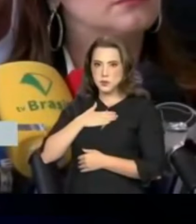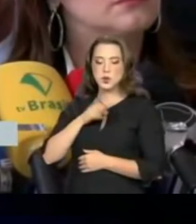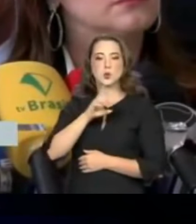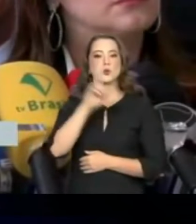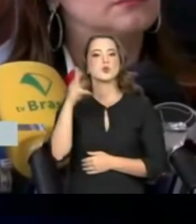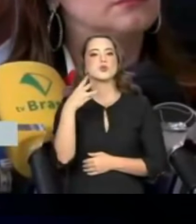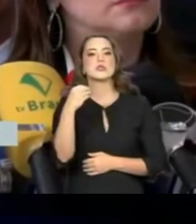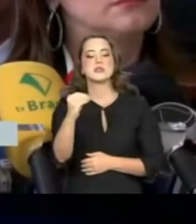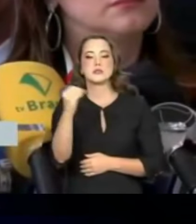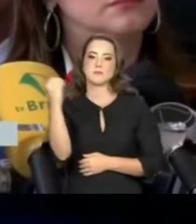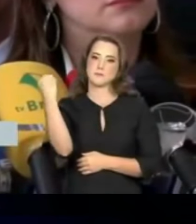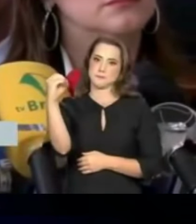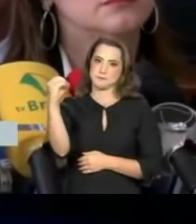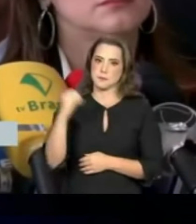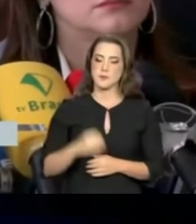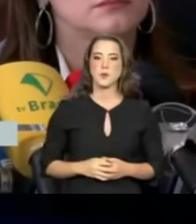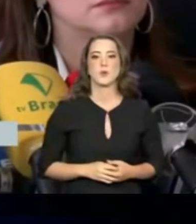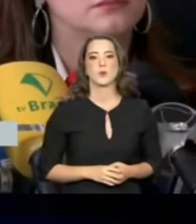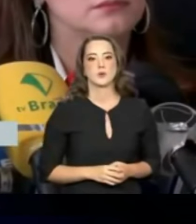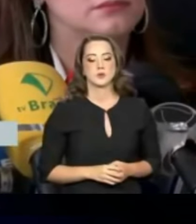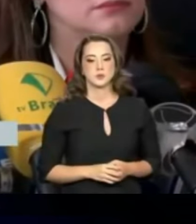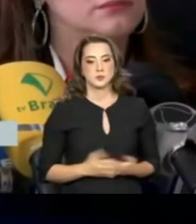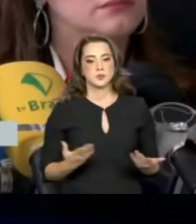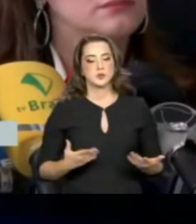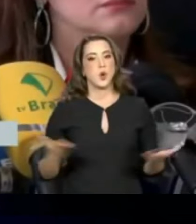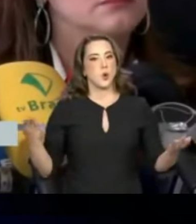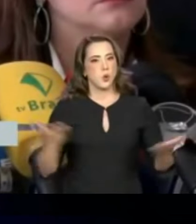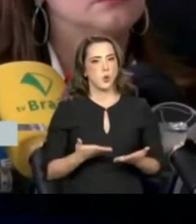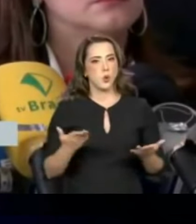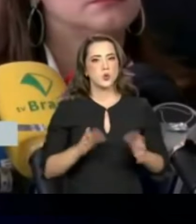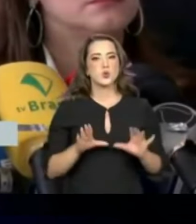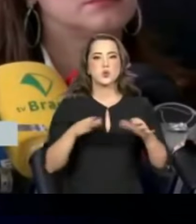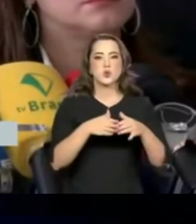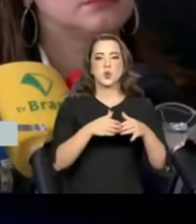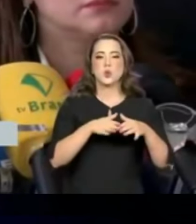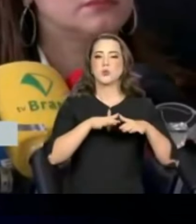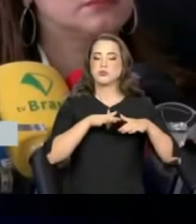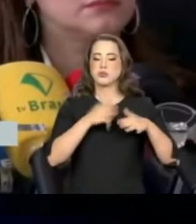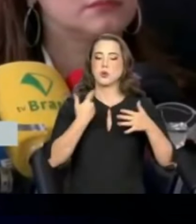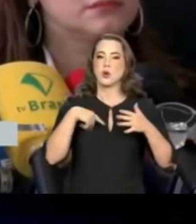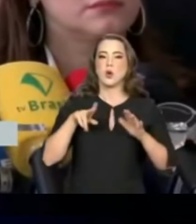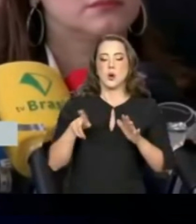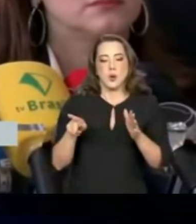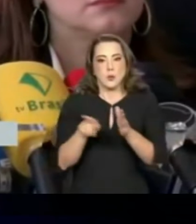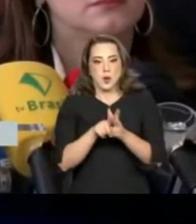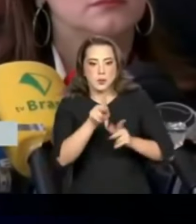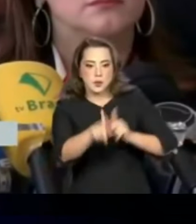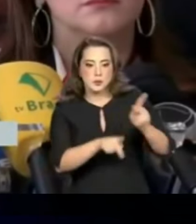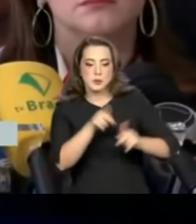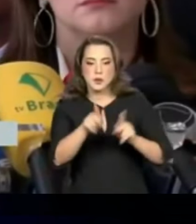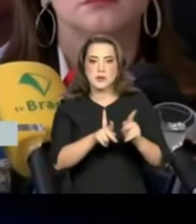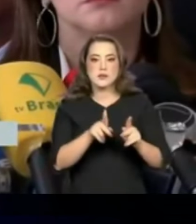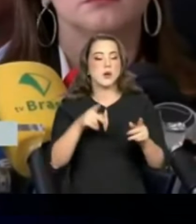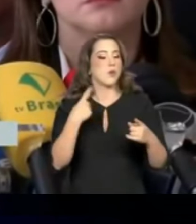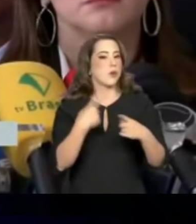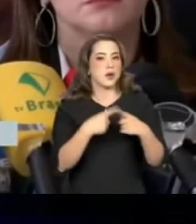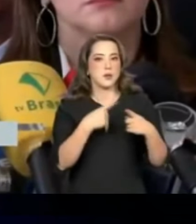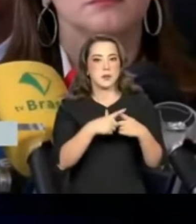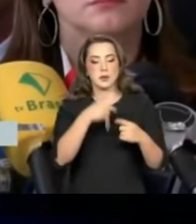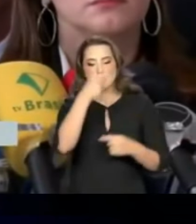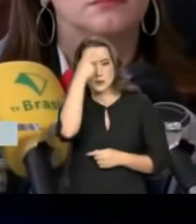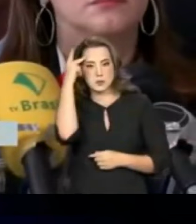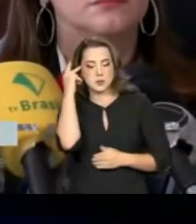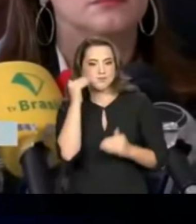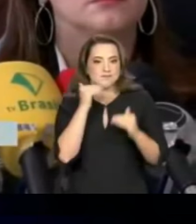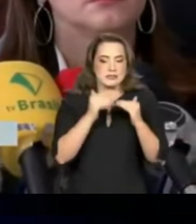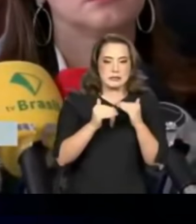ao poder, né, uma pessoa que a gente evidenciava ter muito mais voto do que o outro. E